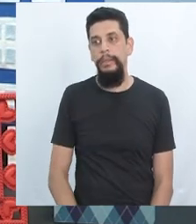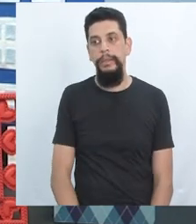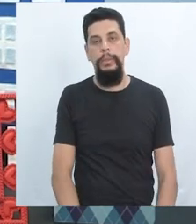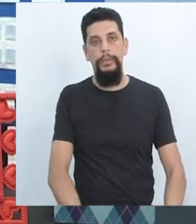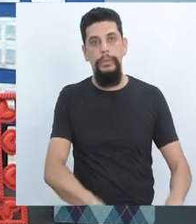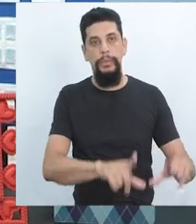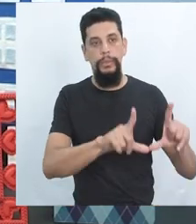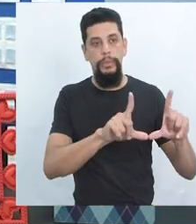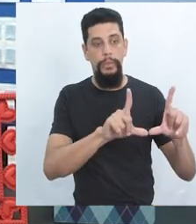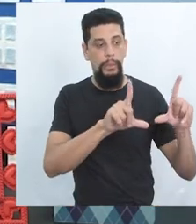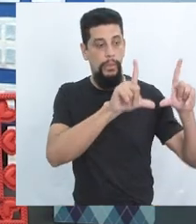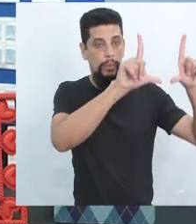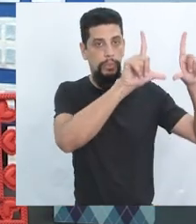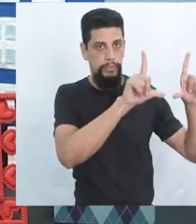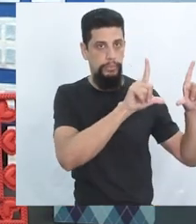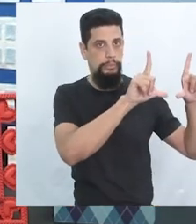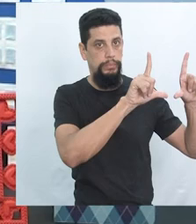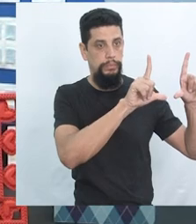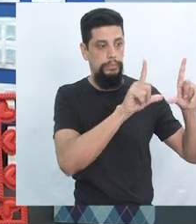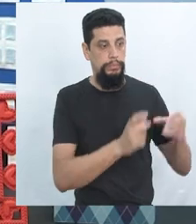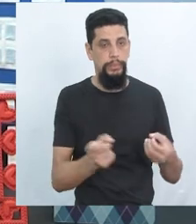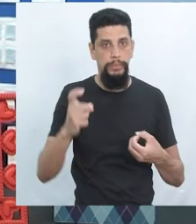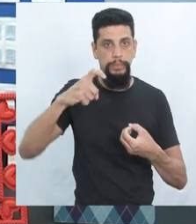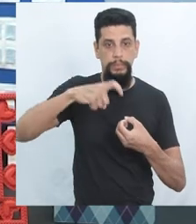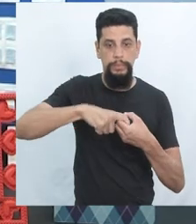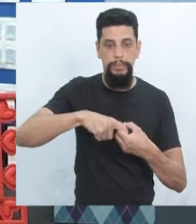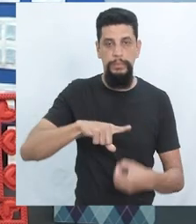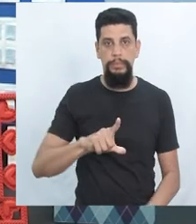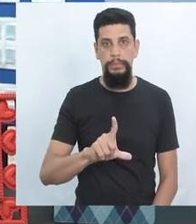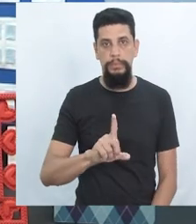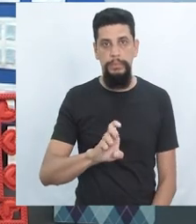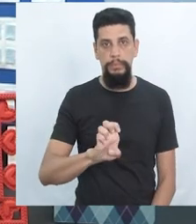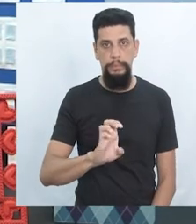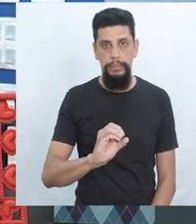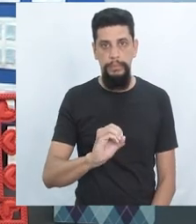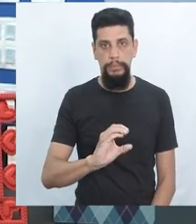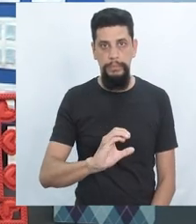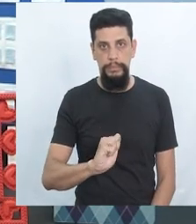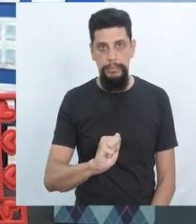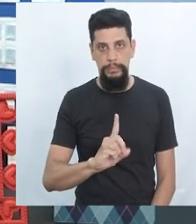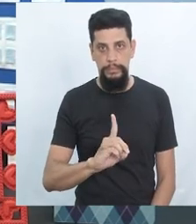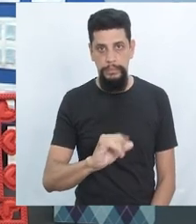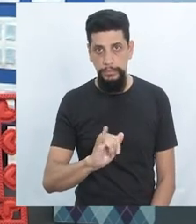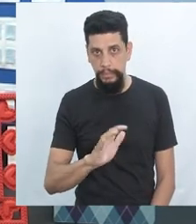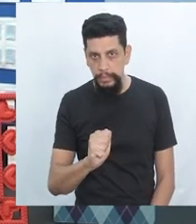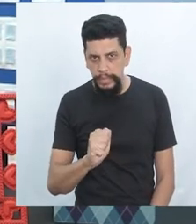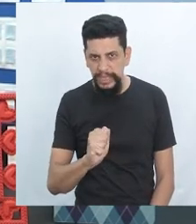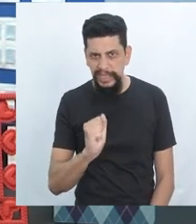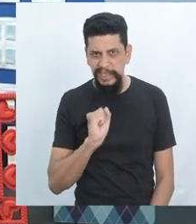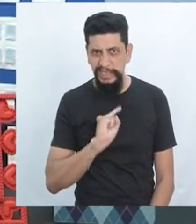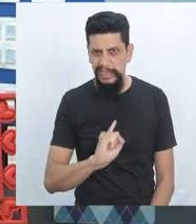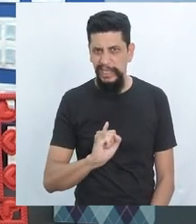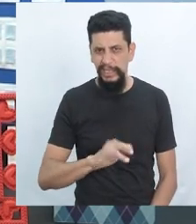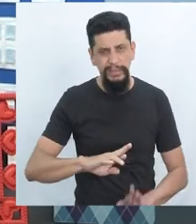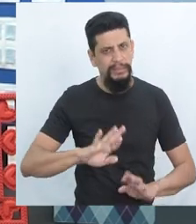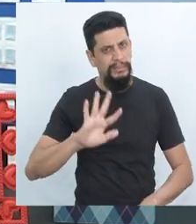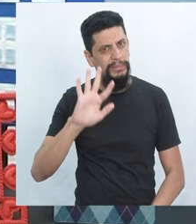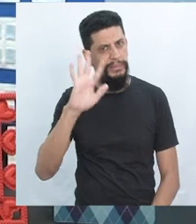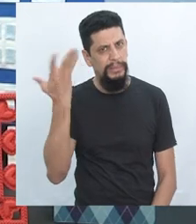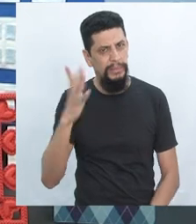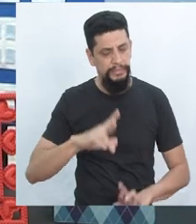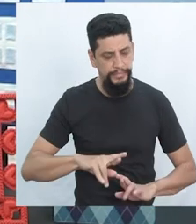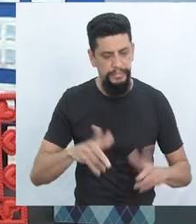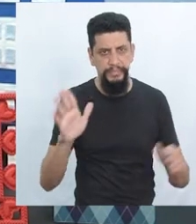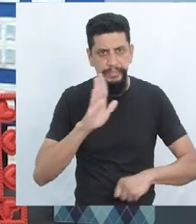Ah, um quadro da Dona Leocádia sumiu. Mas será que aconteceu algo